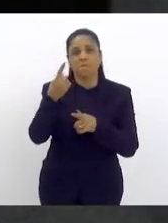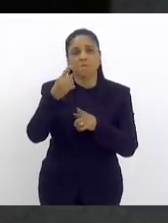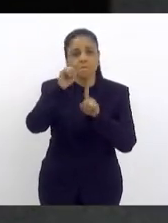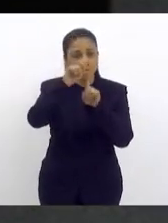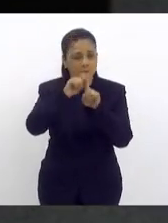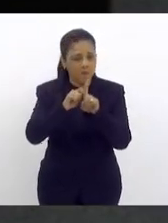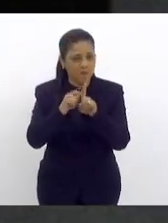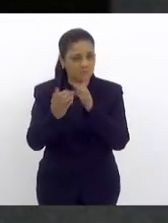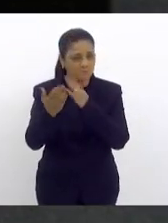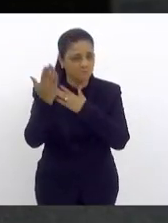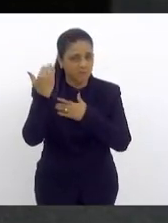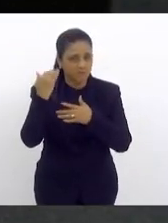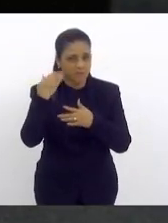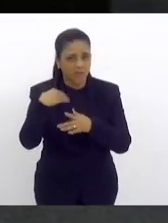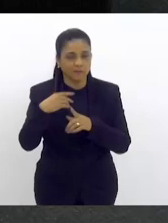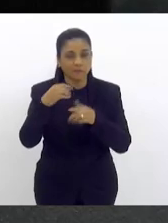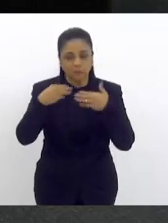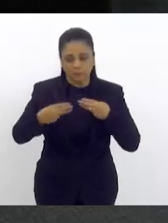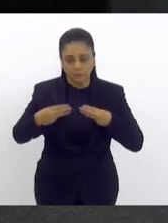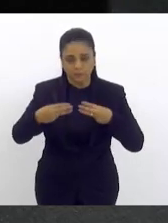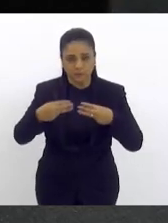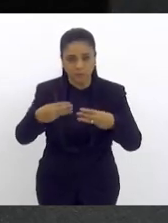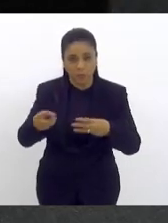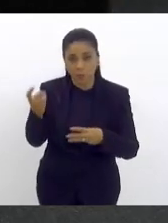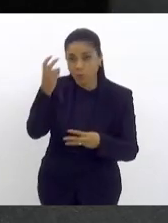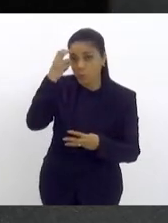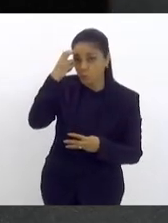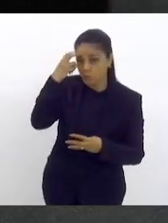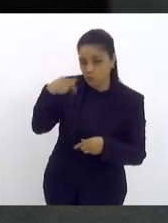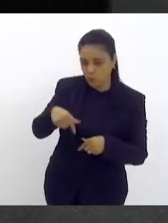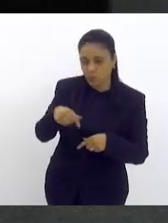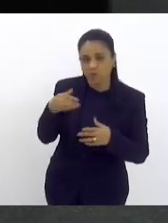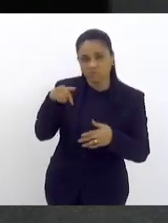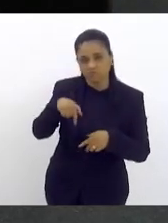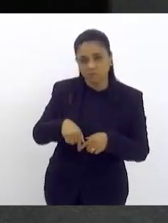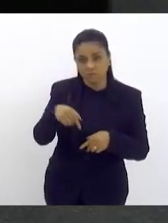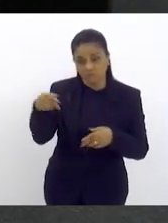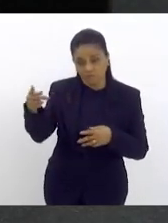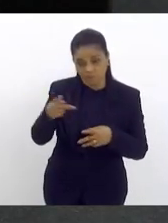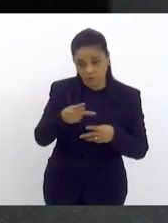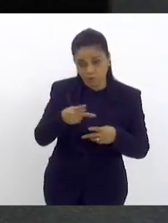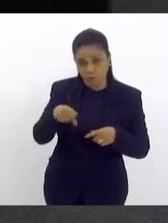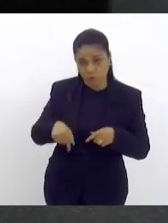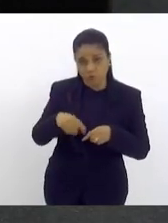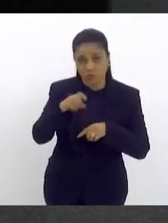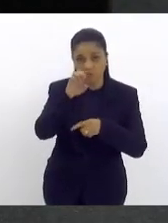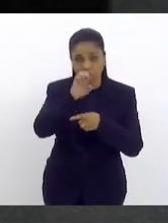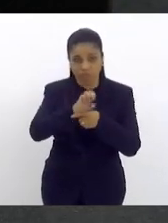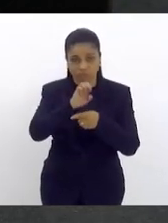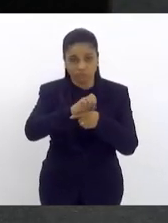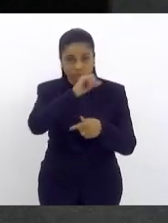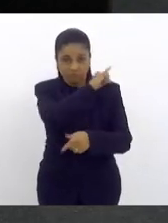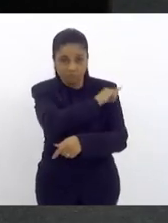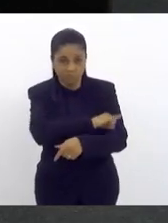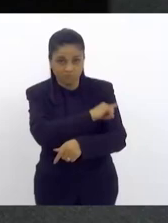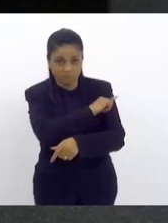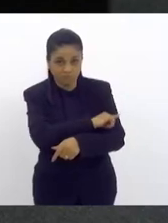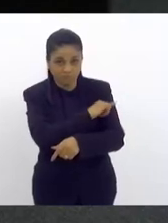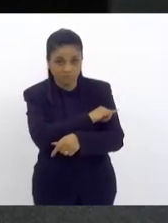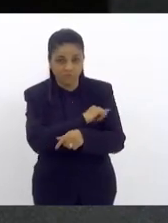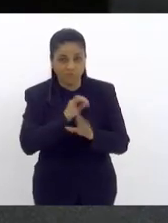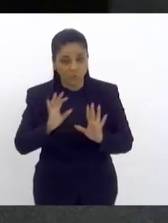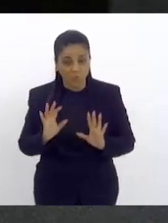o ministério da cultura esteve aqui no estado do Rio de Janeiro um grande